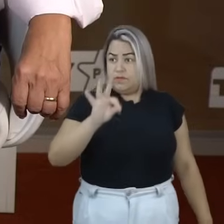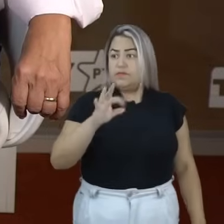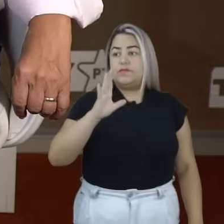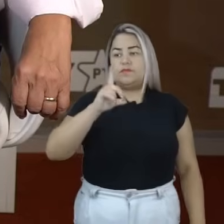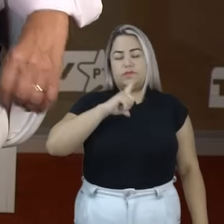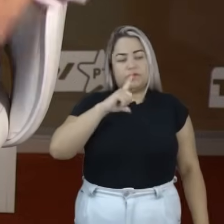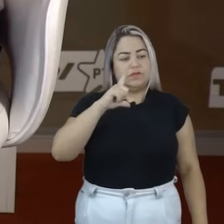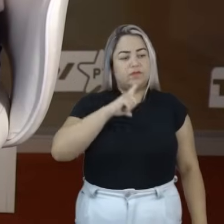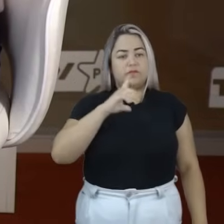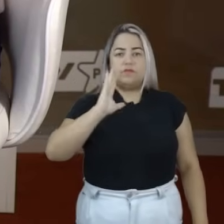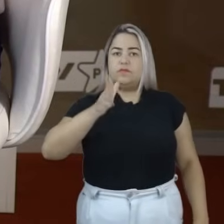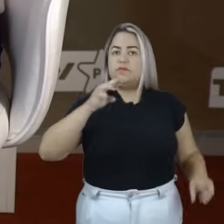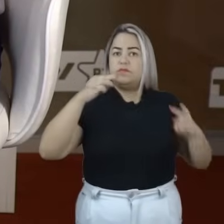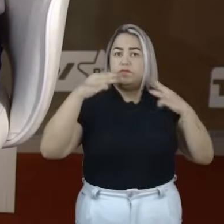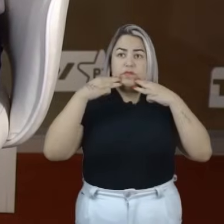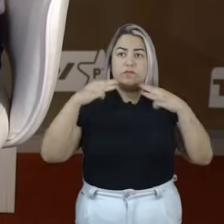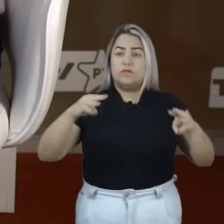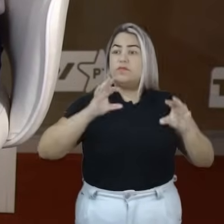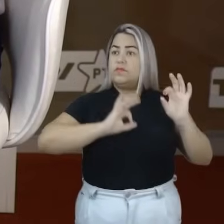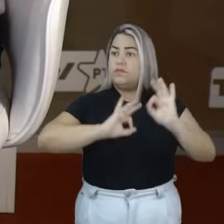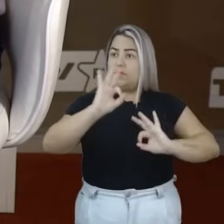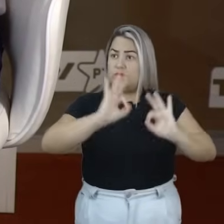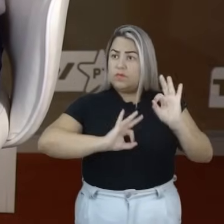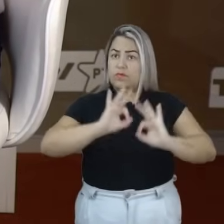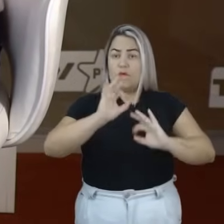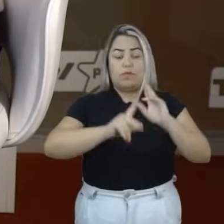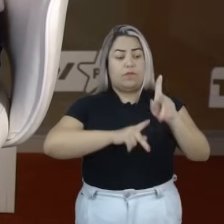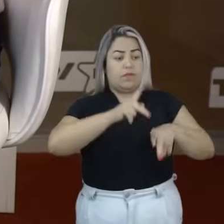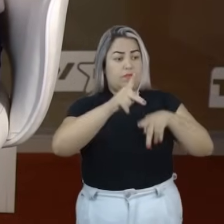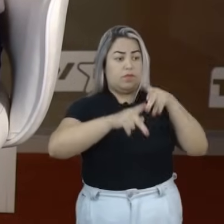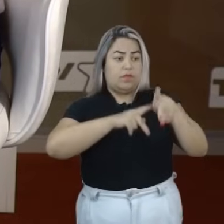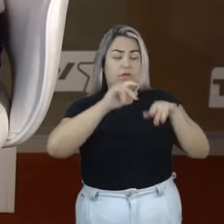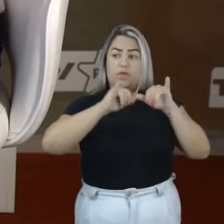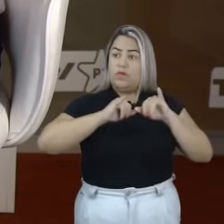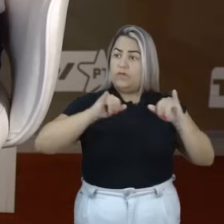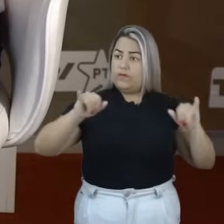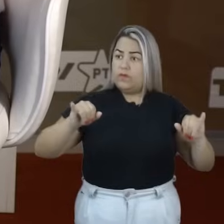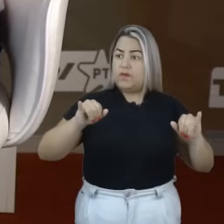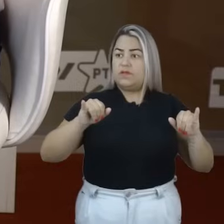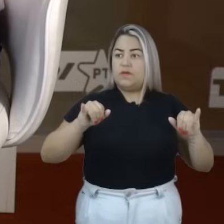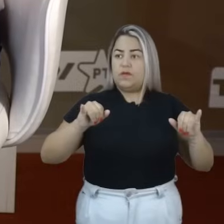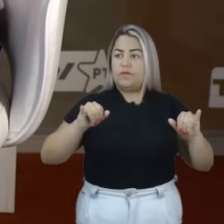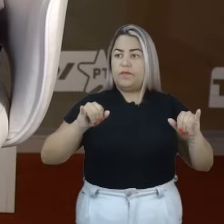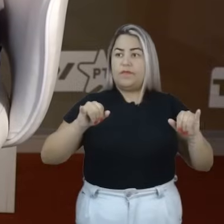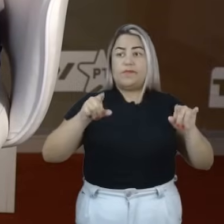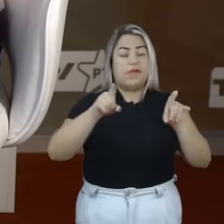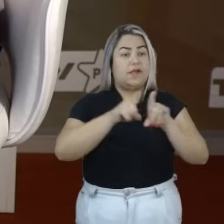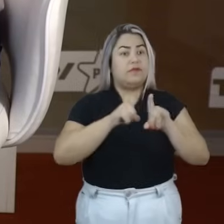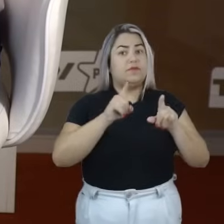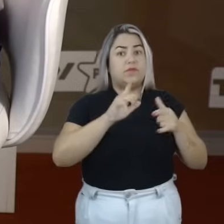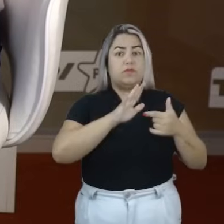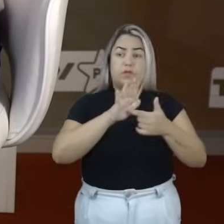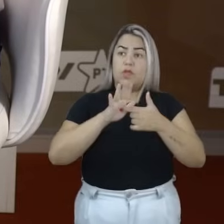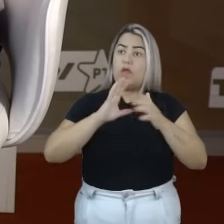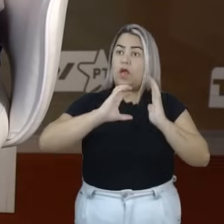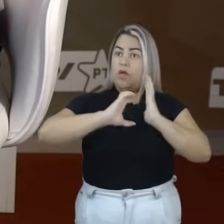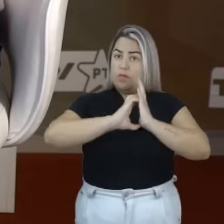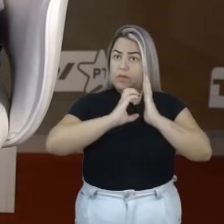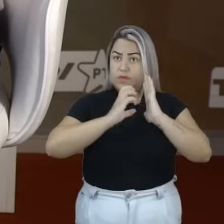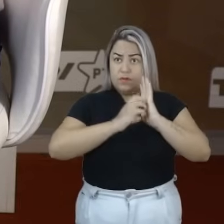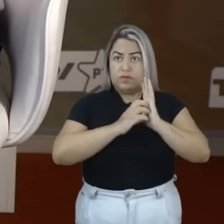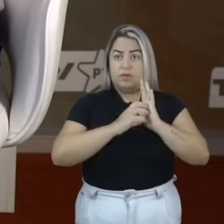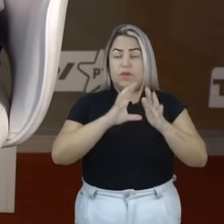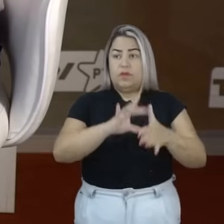ali essa missão, organizar o povo, dar formação e trazer para o partido